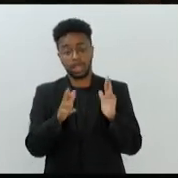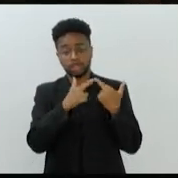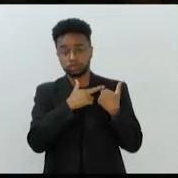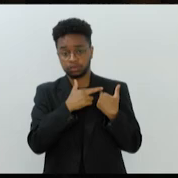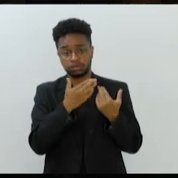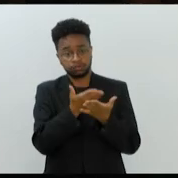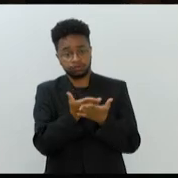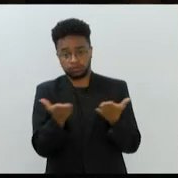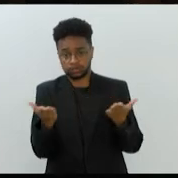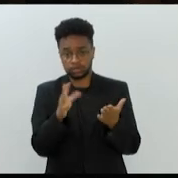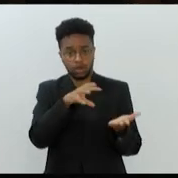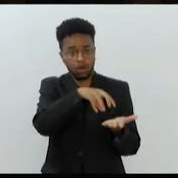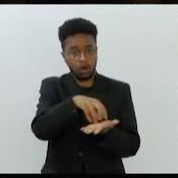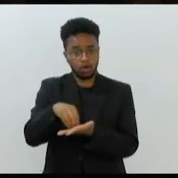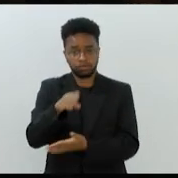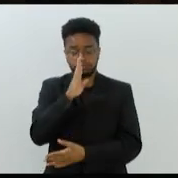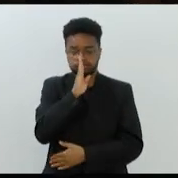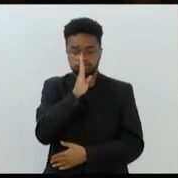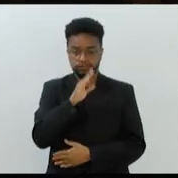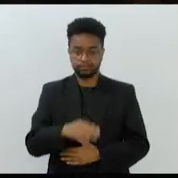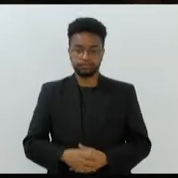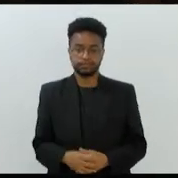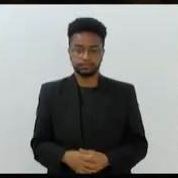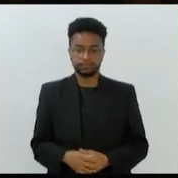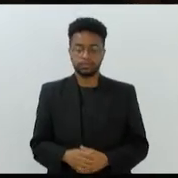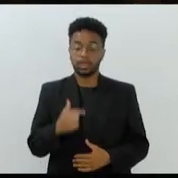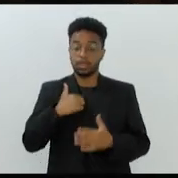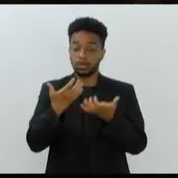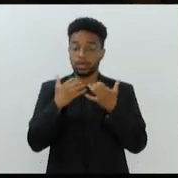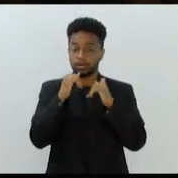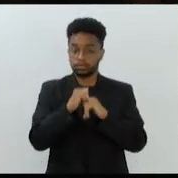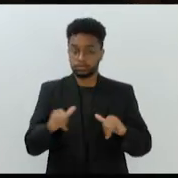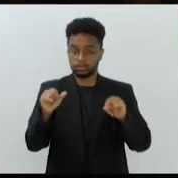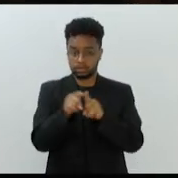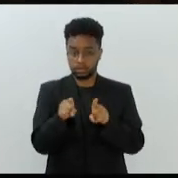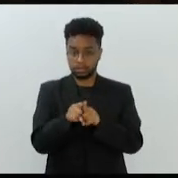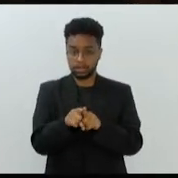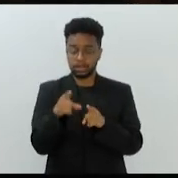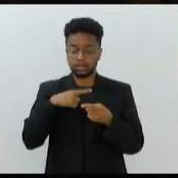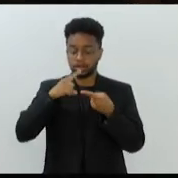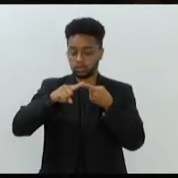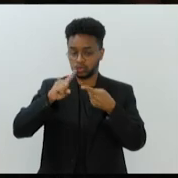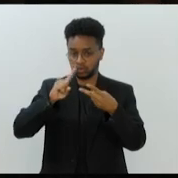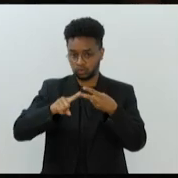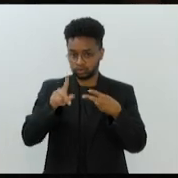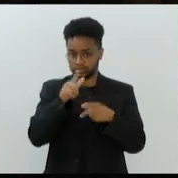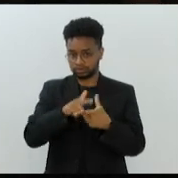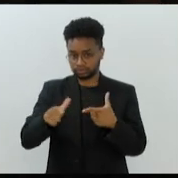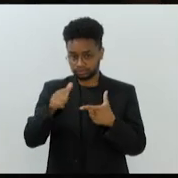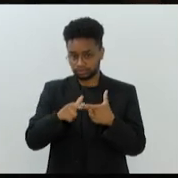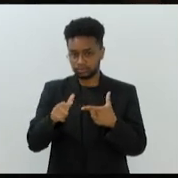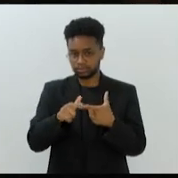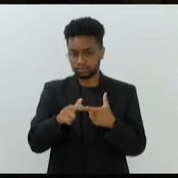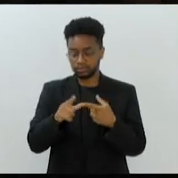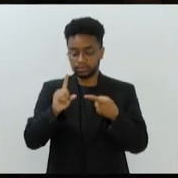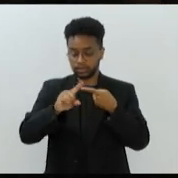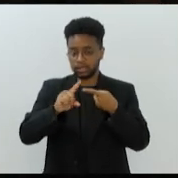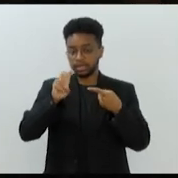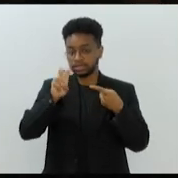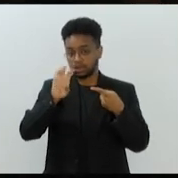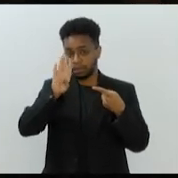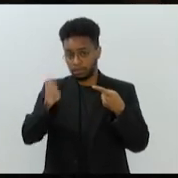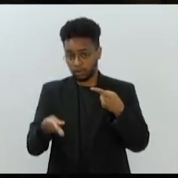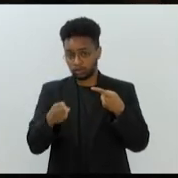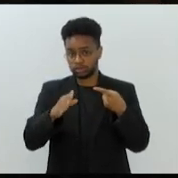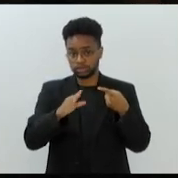de todos os órgãos que se omitirem. E eu quero destacar, são dois problemas. Os 5 bilhões estão sendo